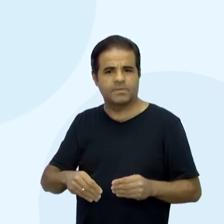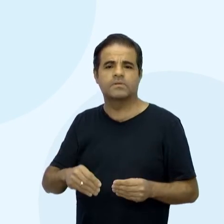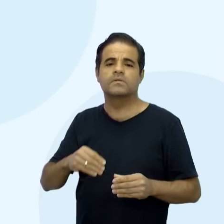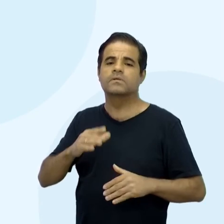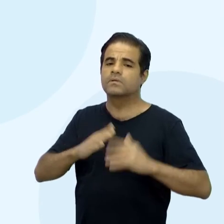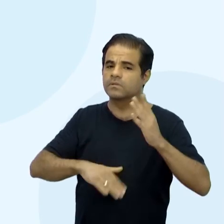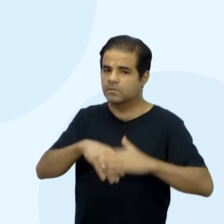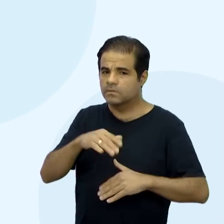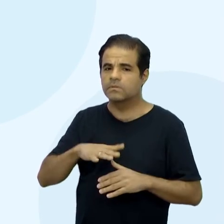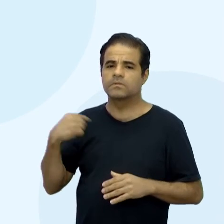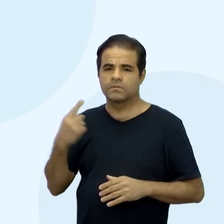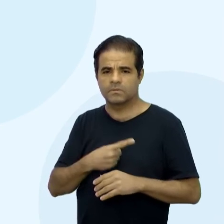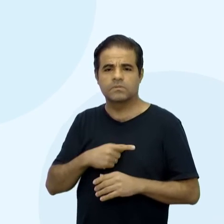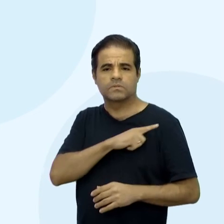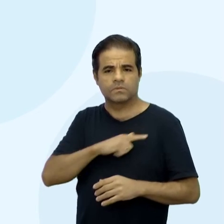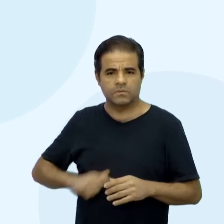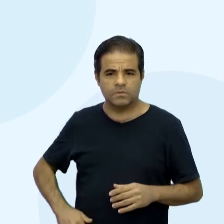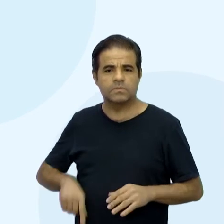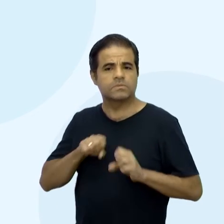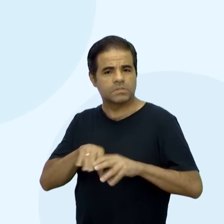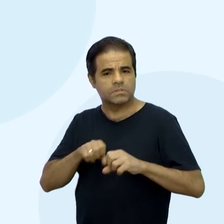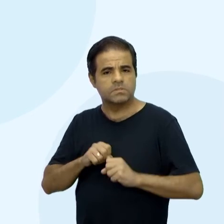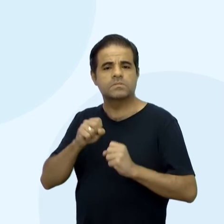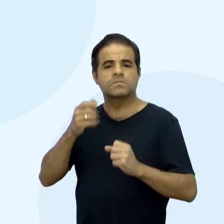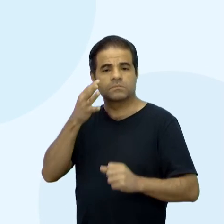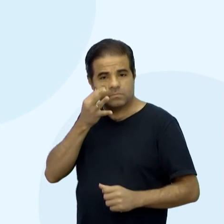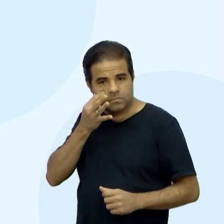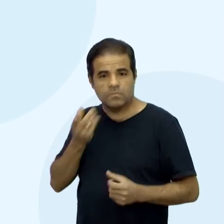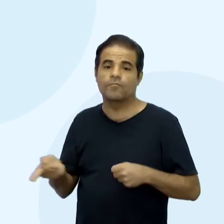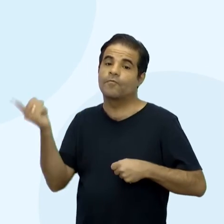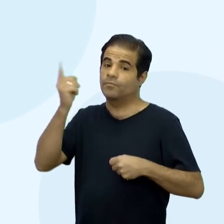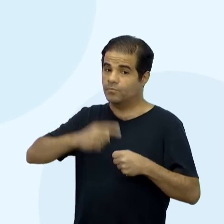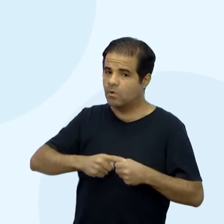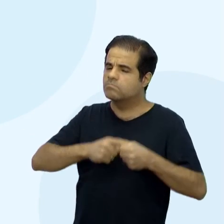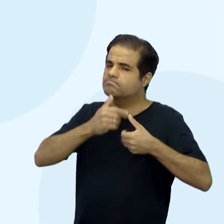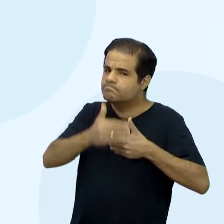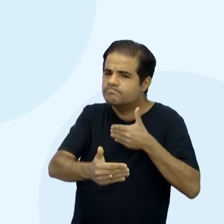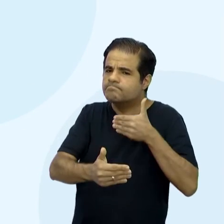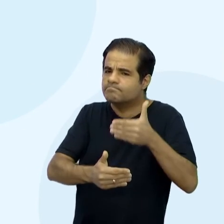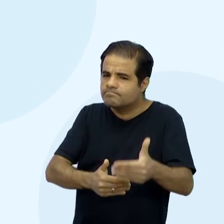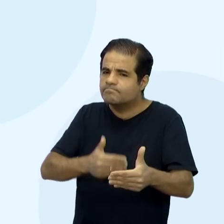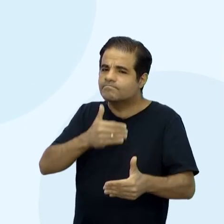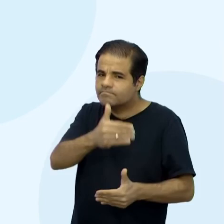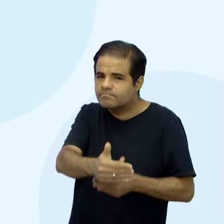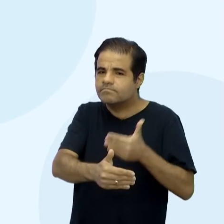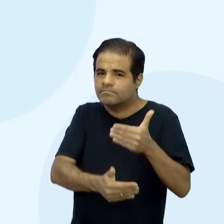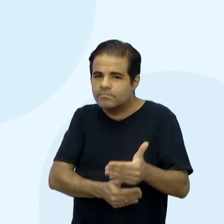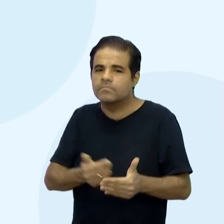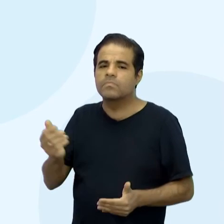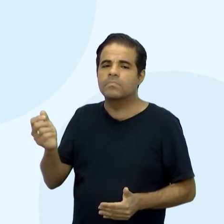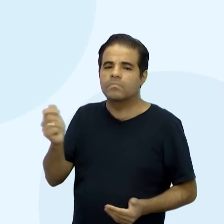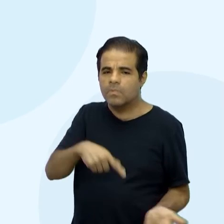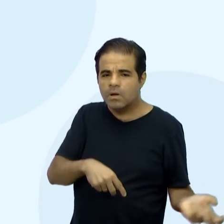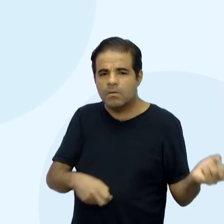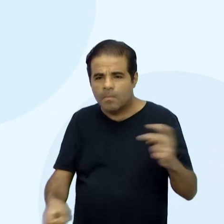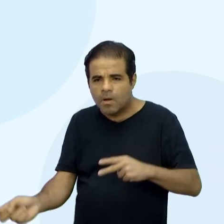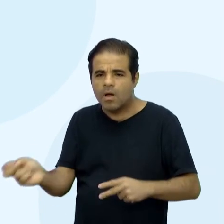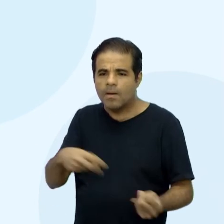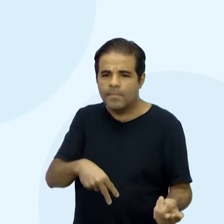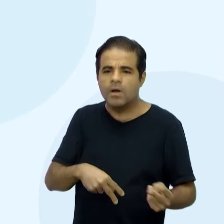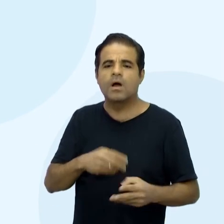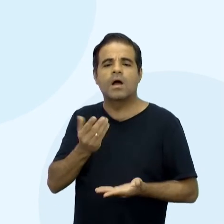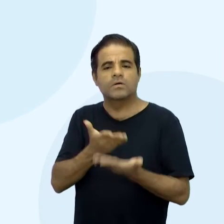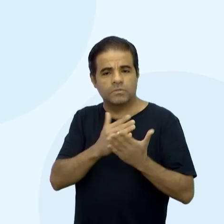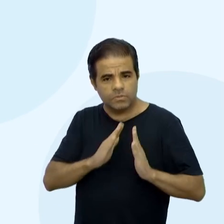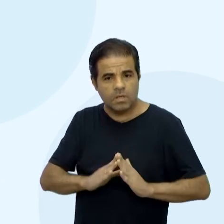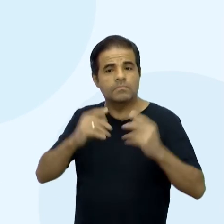flexibilização das medidas sanitárias, o ensino presencial voltou de maneira gradativa e as escolas tiveram